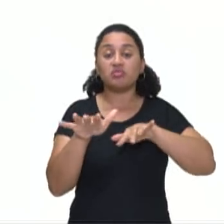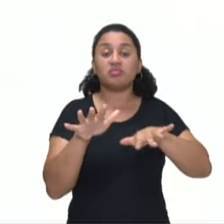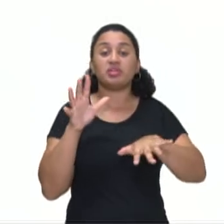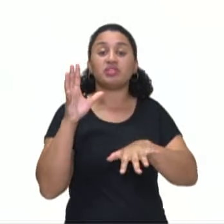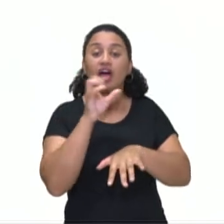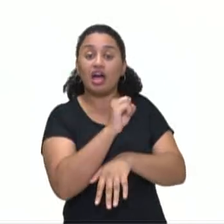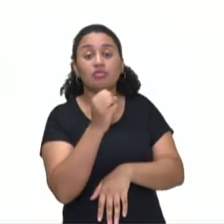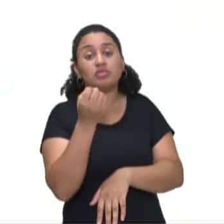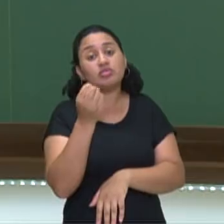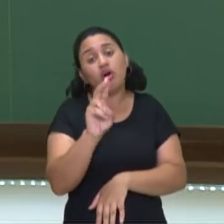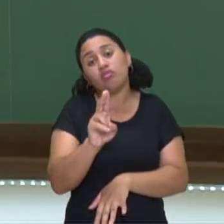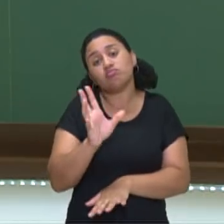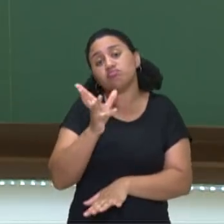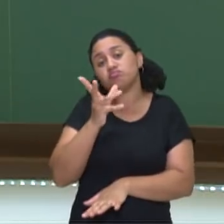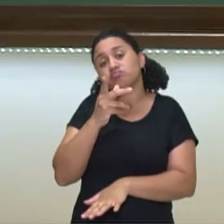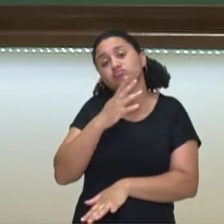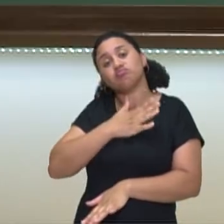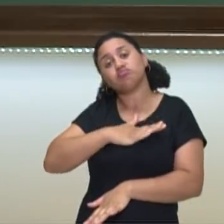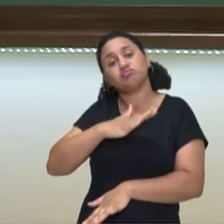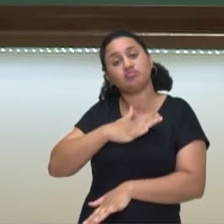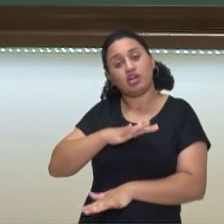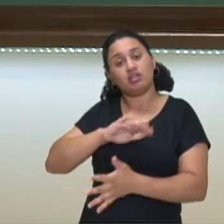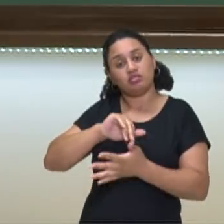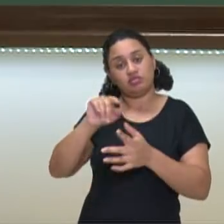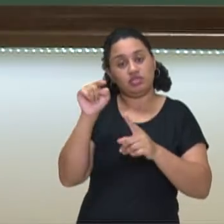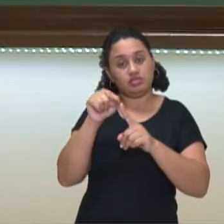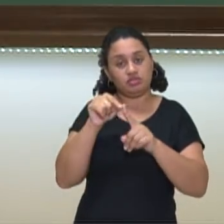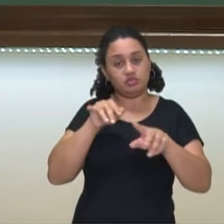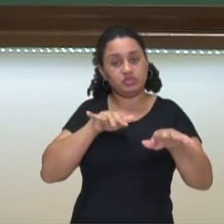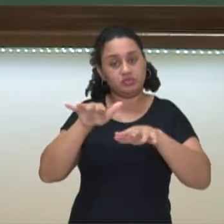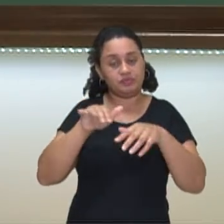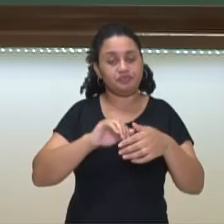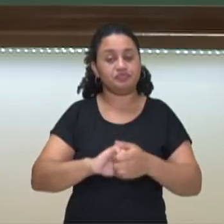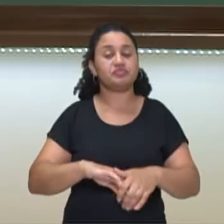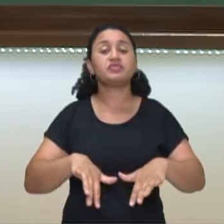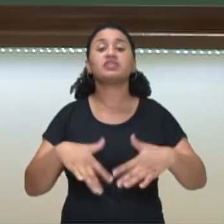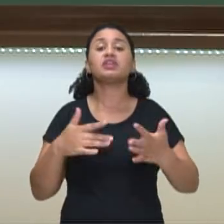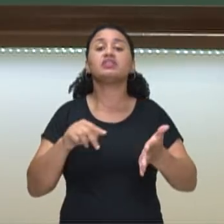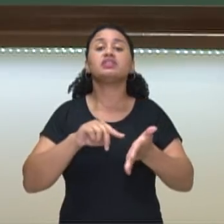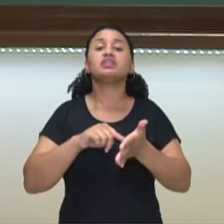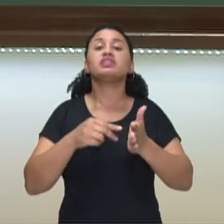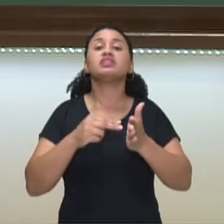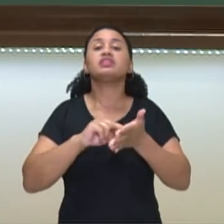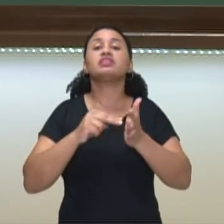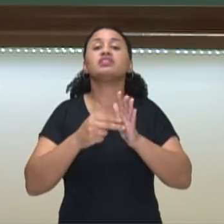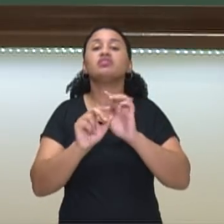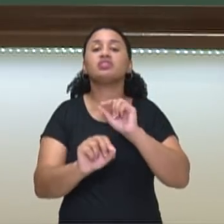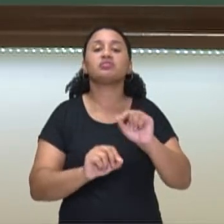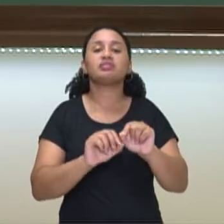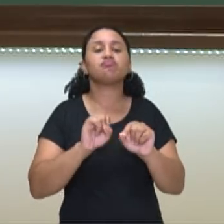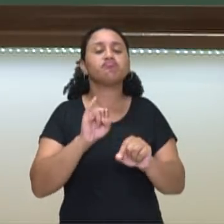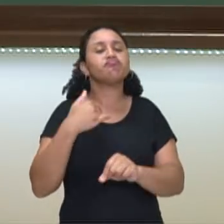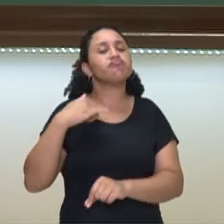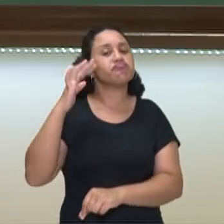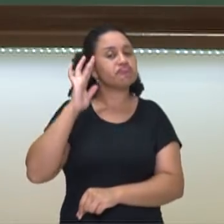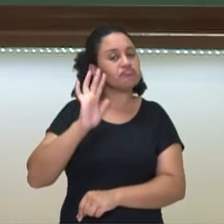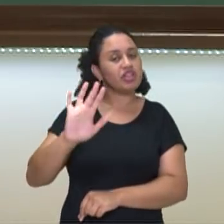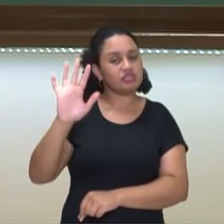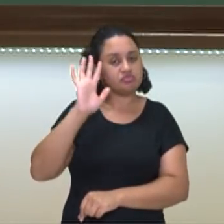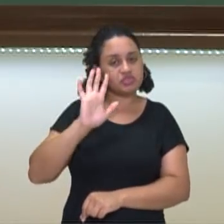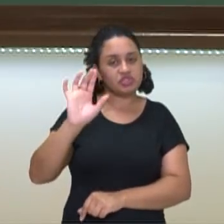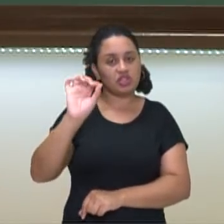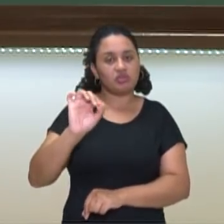ou lentos, né? Os vários tipos de movimento. Então, a sinesfera é como se nós imaginássemos